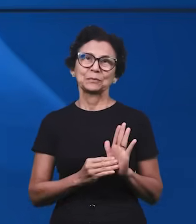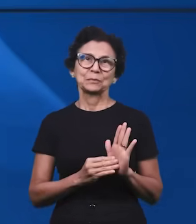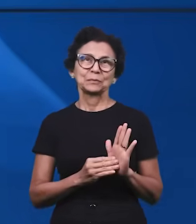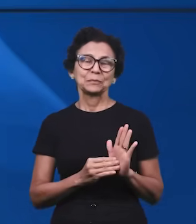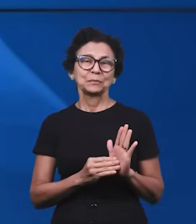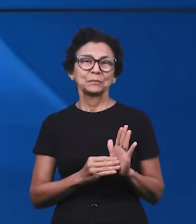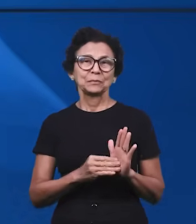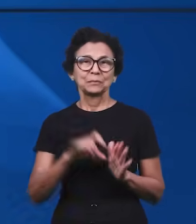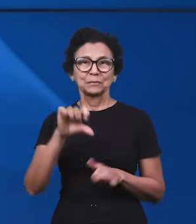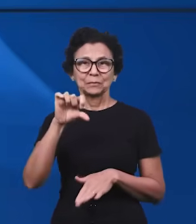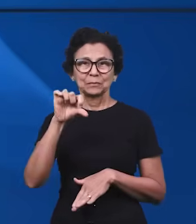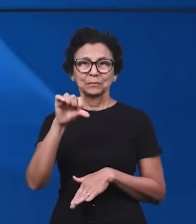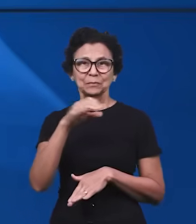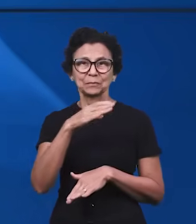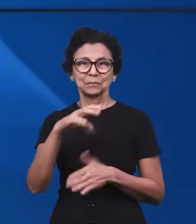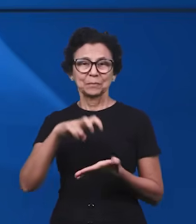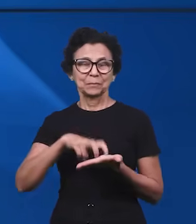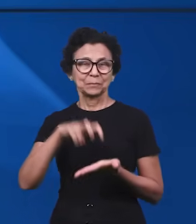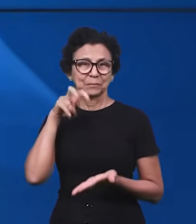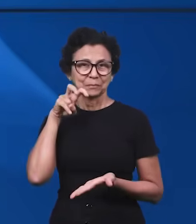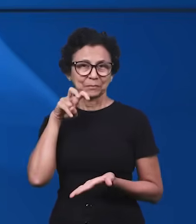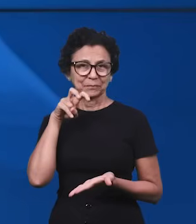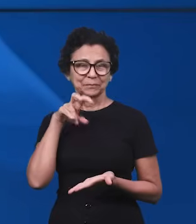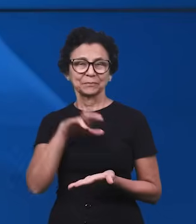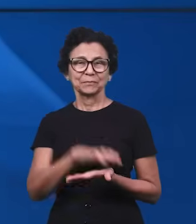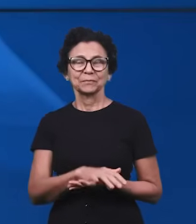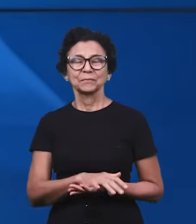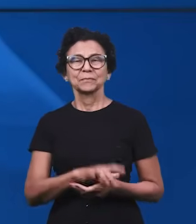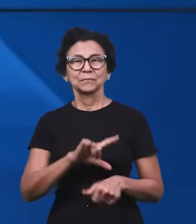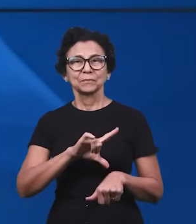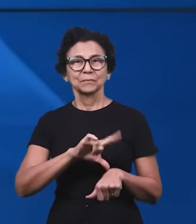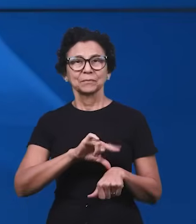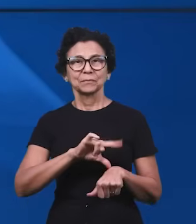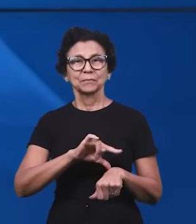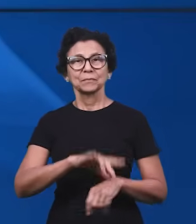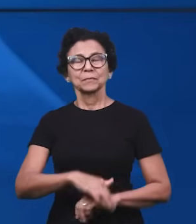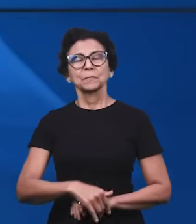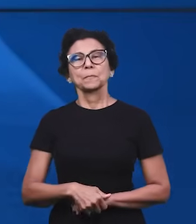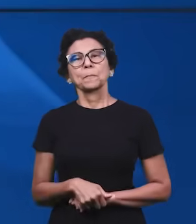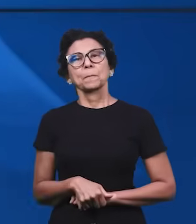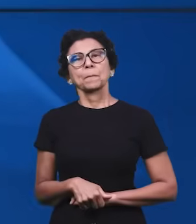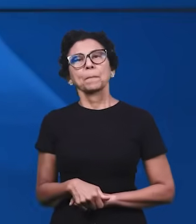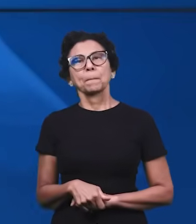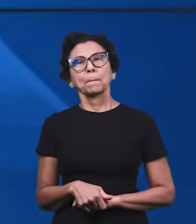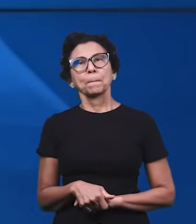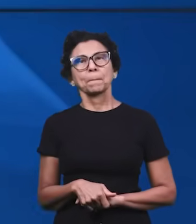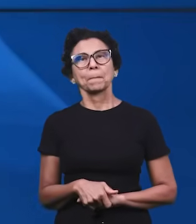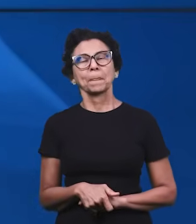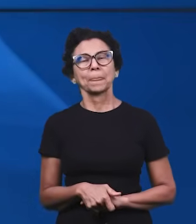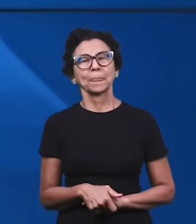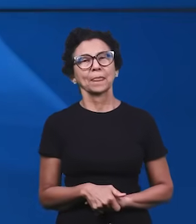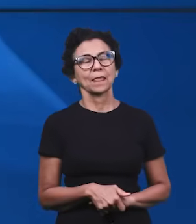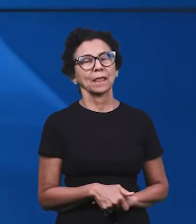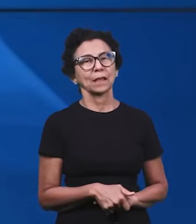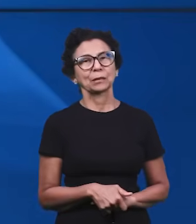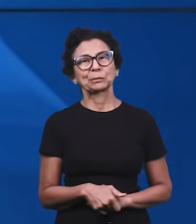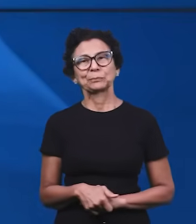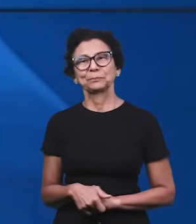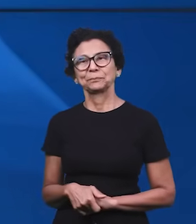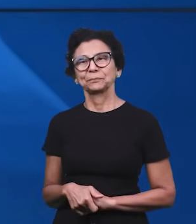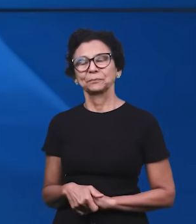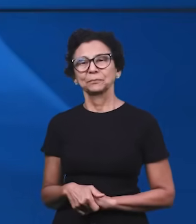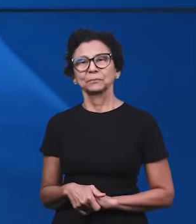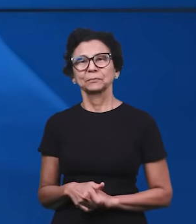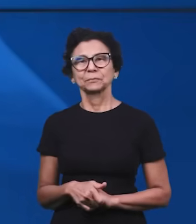nós chamamos das 9h30 da manhã, tá certo? E neste conteúdo, nisso que nós vamos apresentar, nós teremos